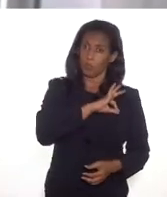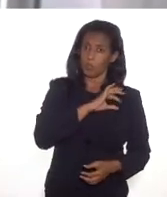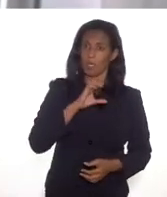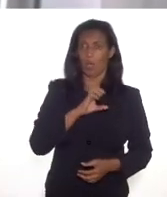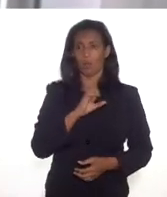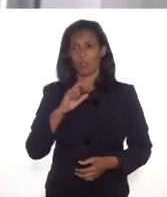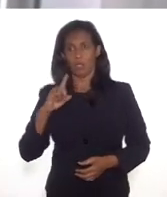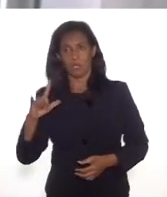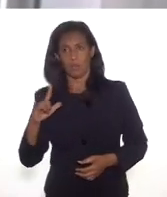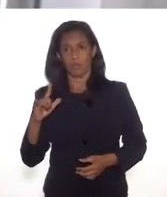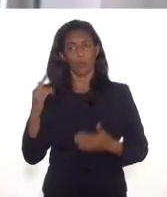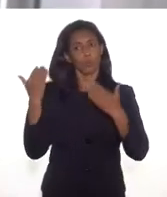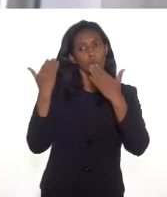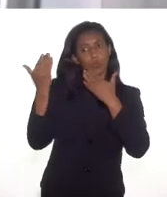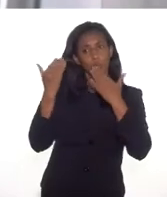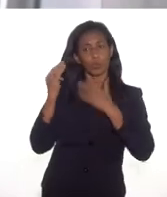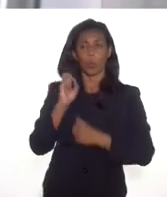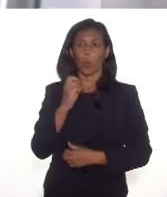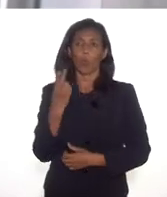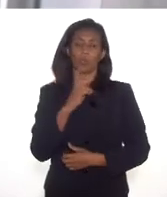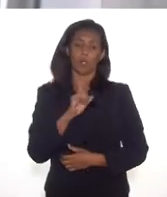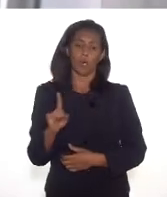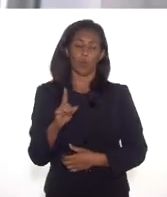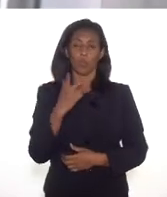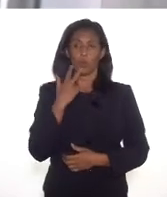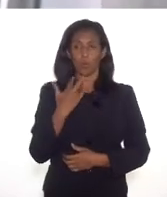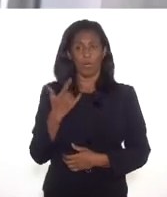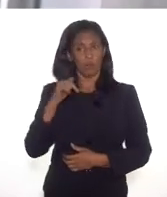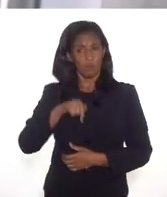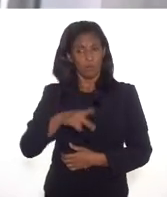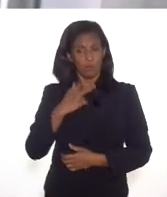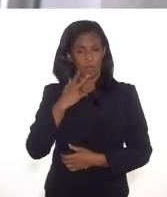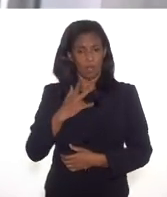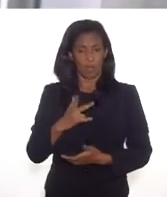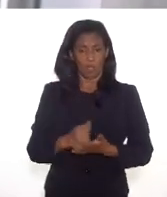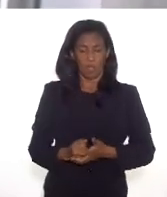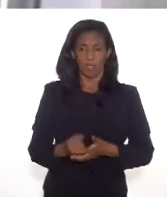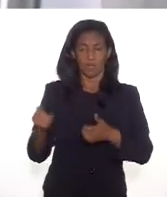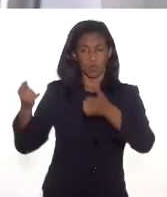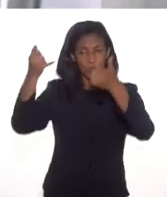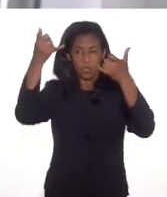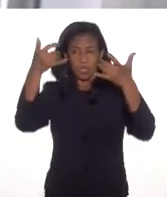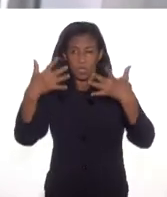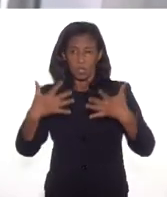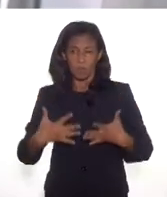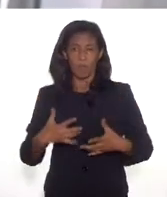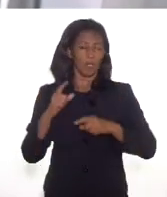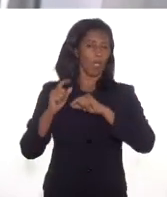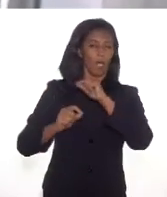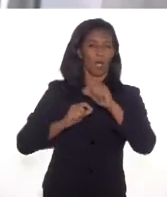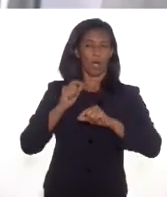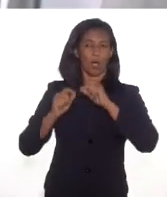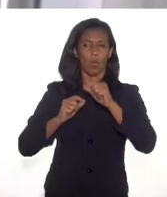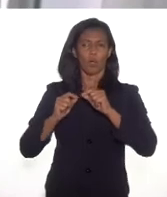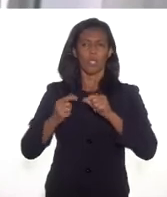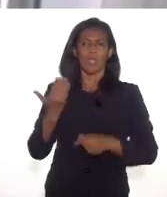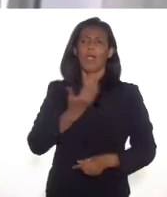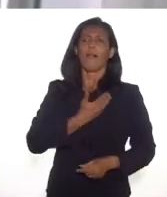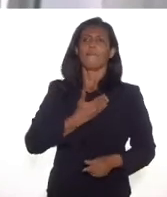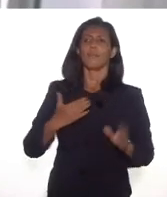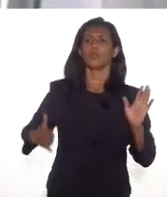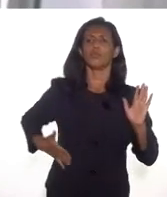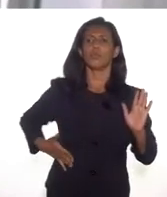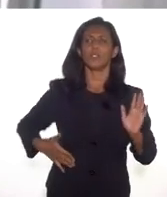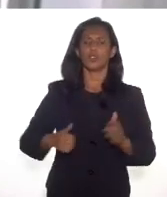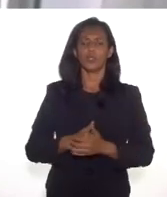civis, suspeitos ou não. Então, eu quero aqui dizer que se a gente fosse definir um critério para definir quem é amigo de bandido ou não, é difícil